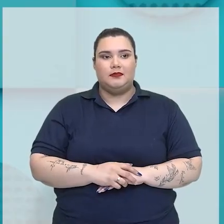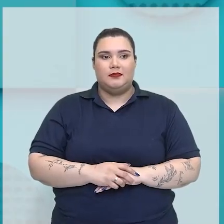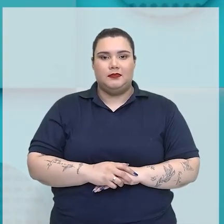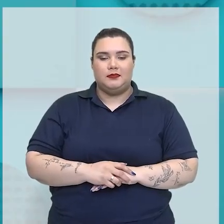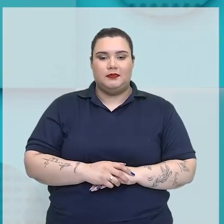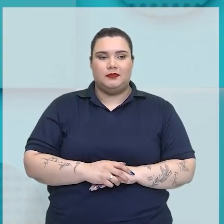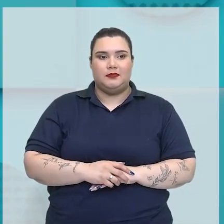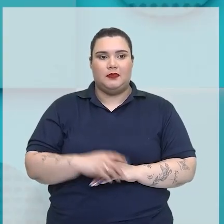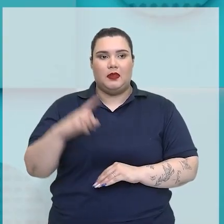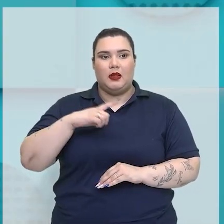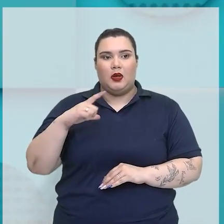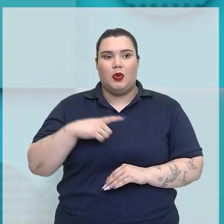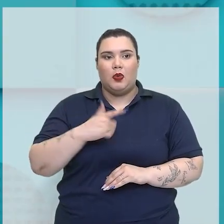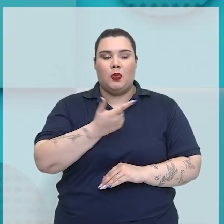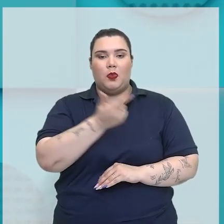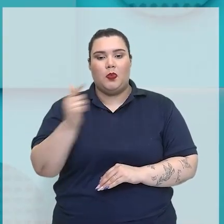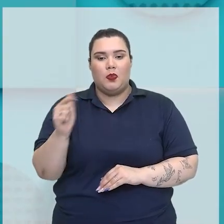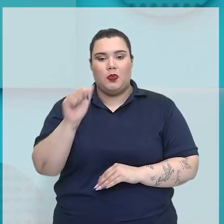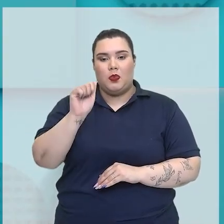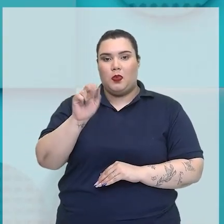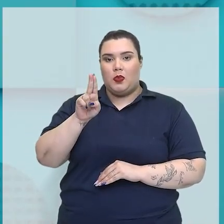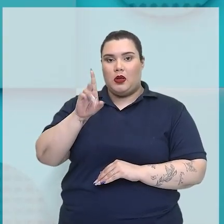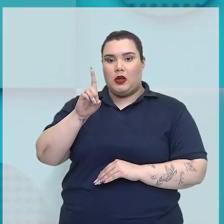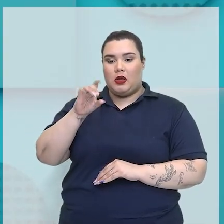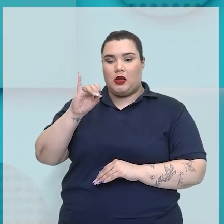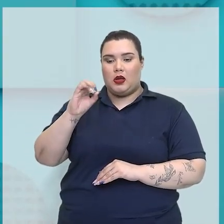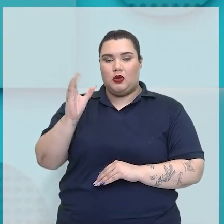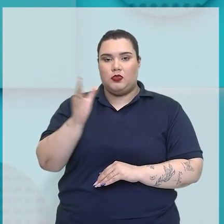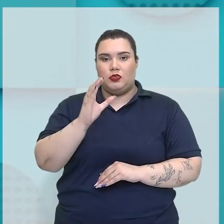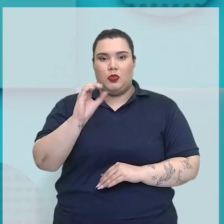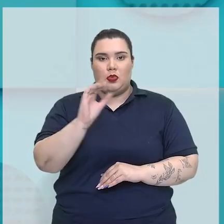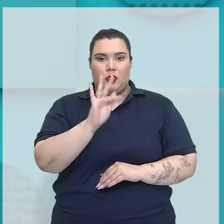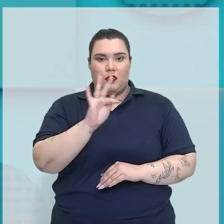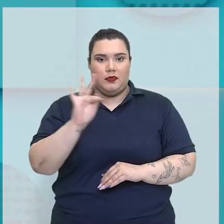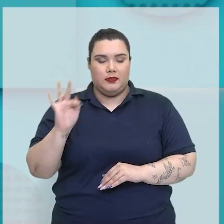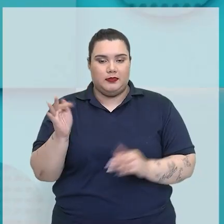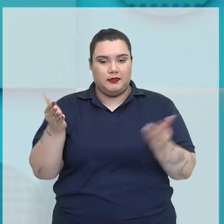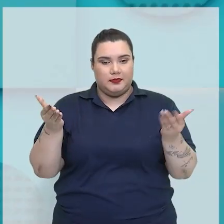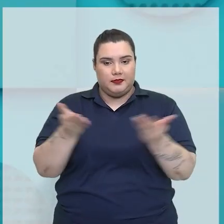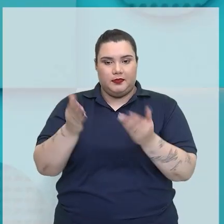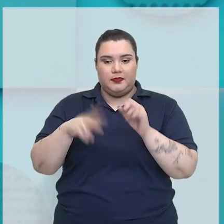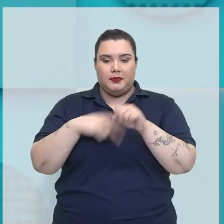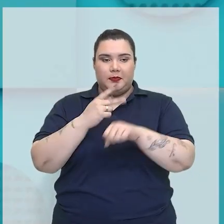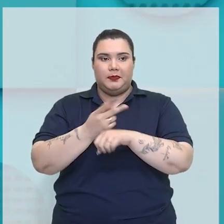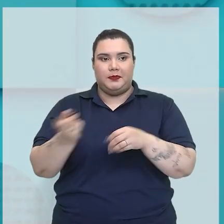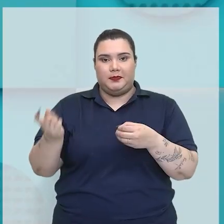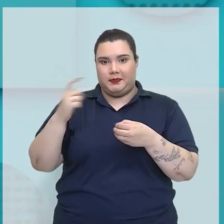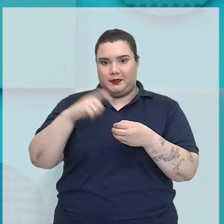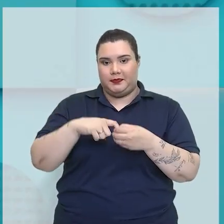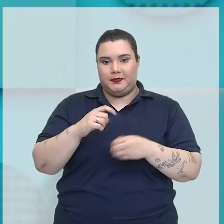áudio off. Vocês vão ver agora, tá bom? E aí a gente retorna daqui a pouquinho.